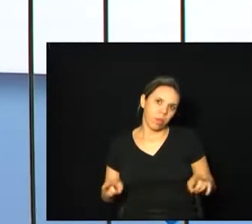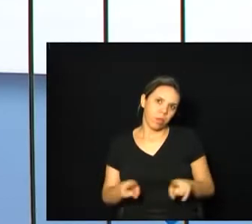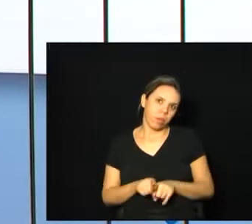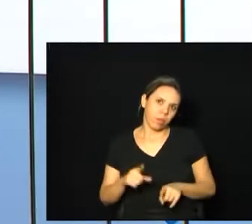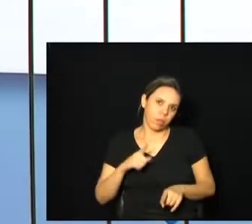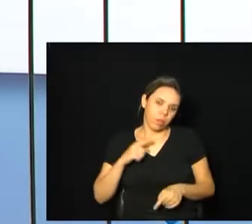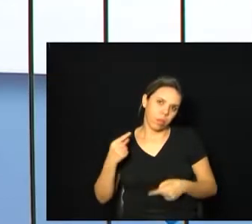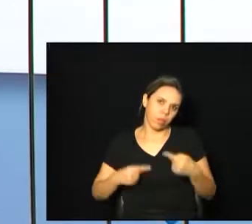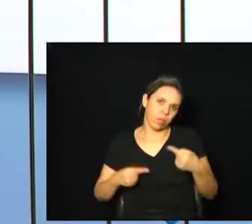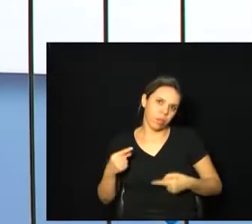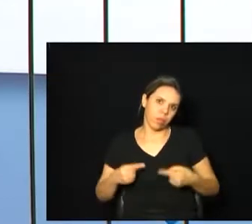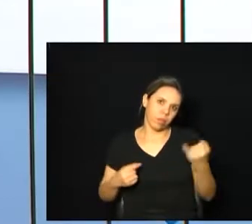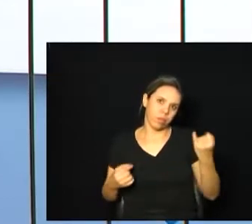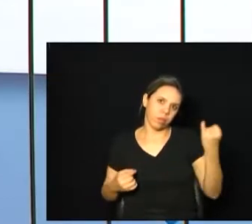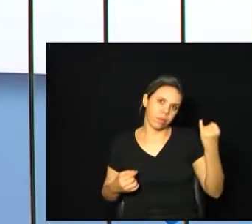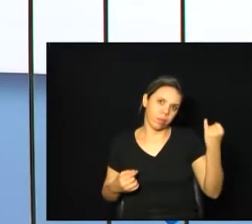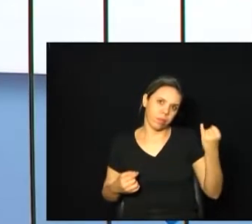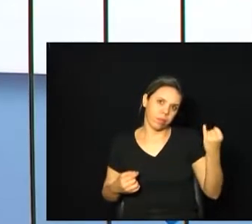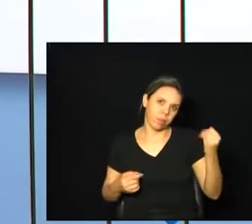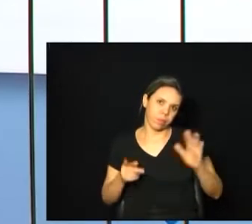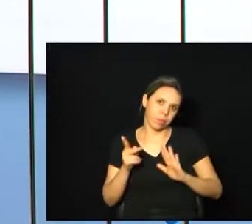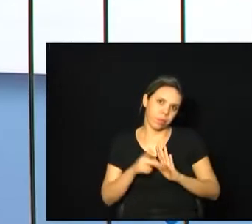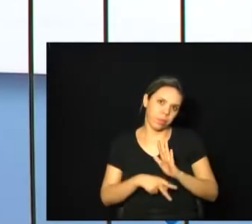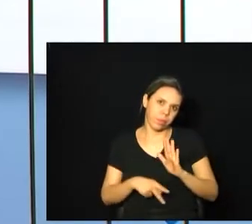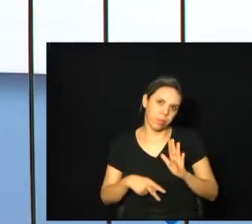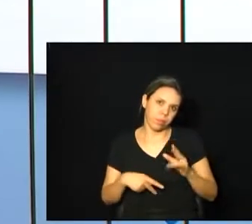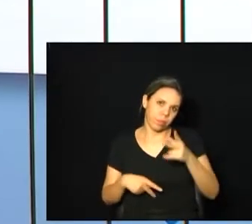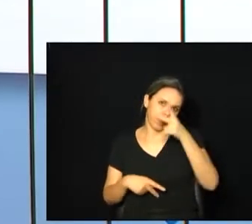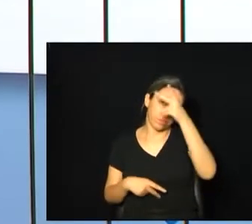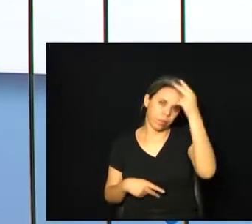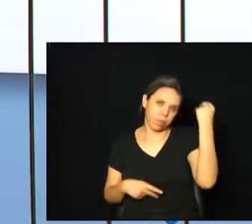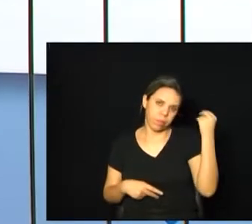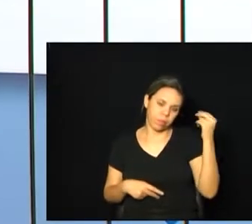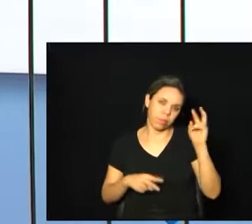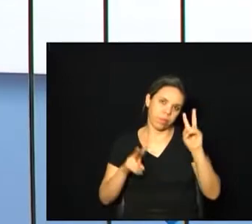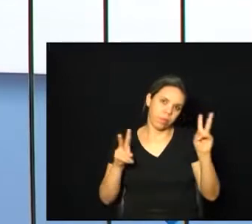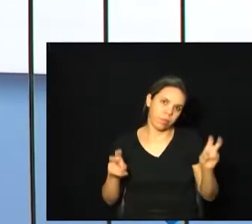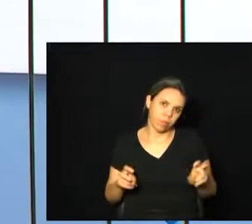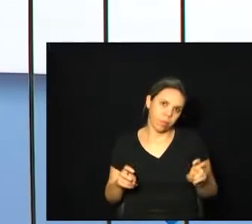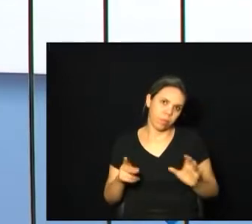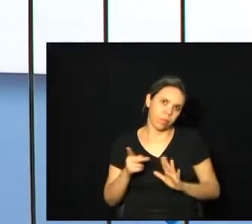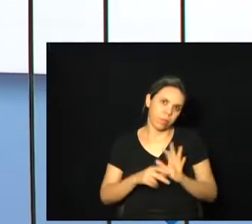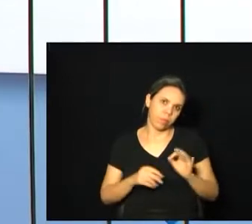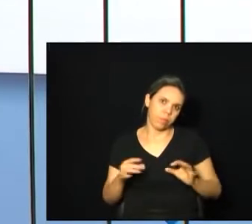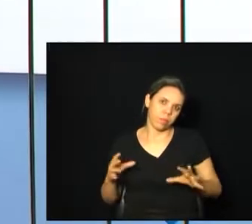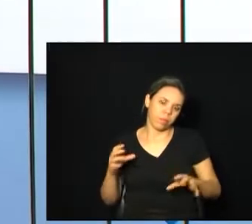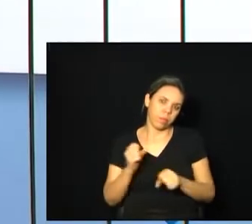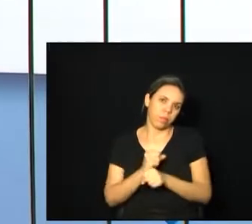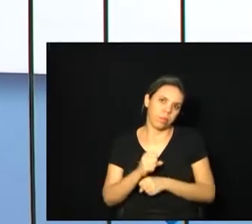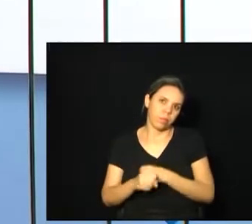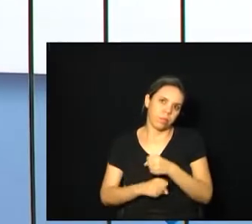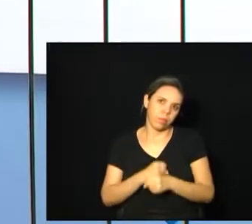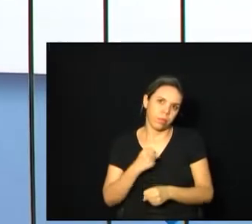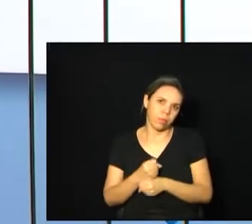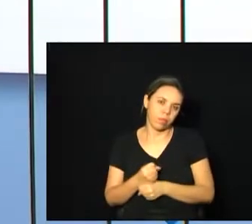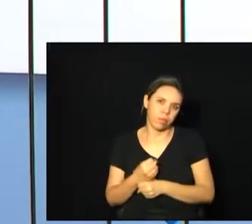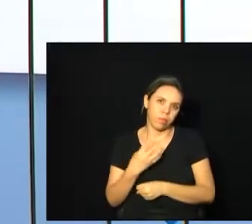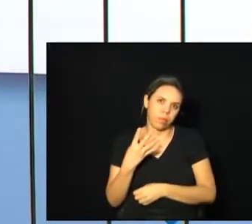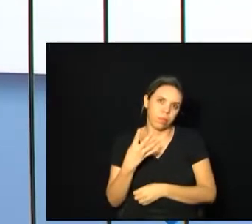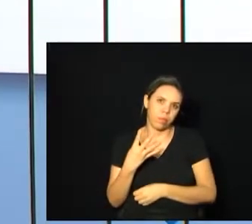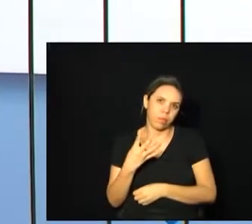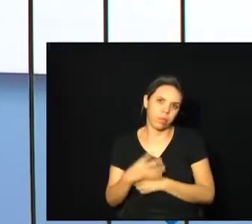outra discussão muito importante, um projeto de autoria da Prefeitura que trata do plano plurianual para o